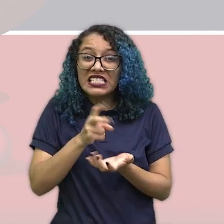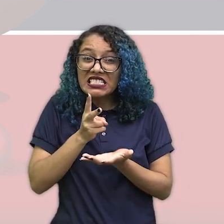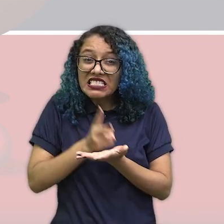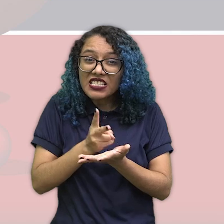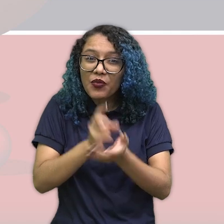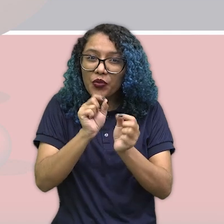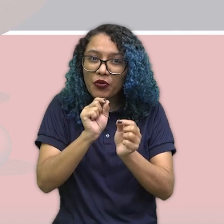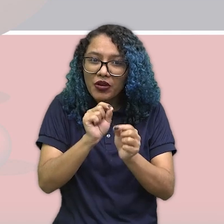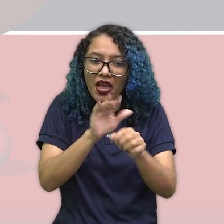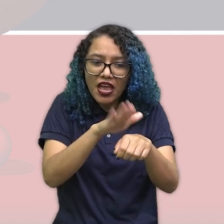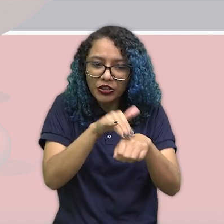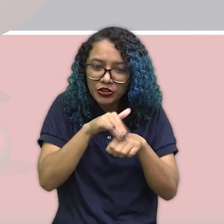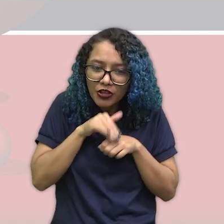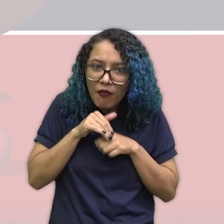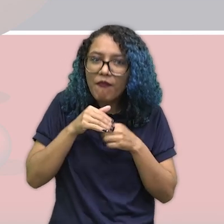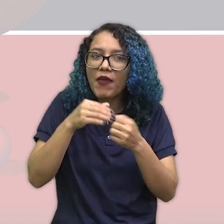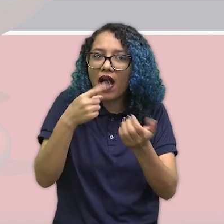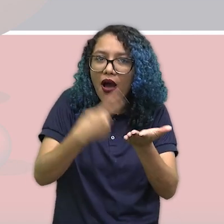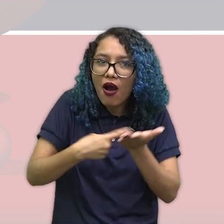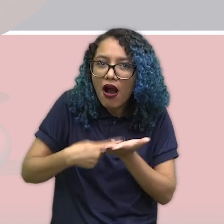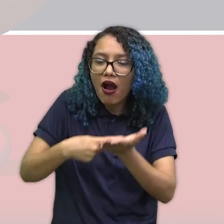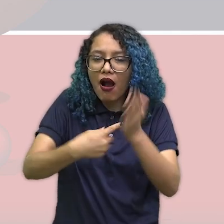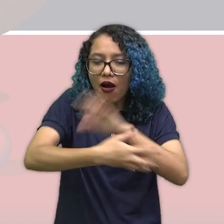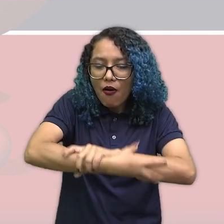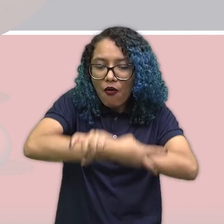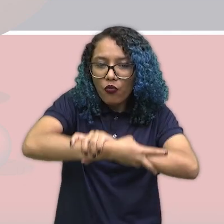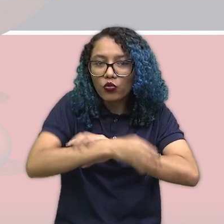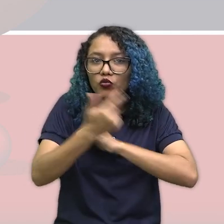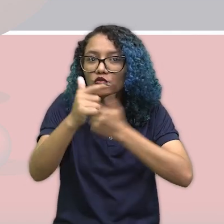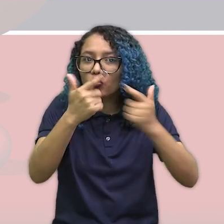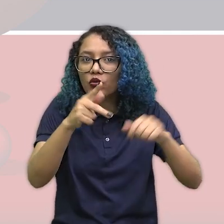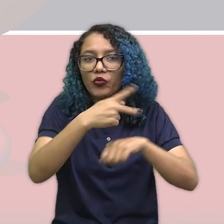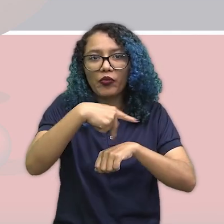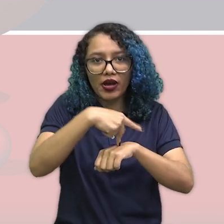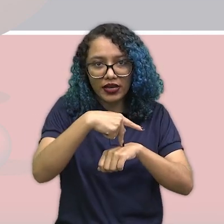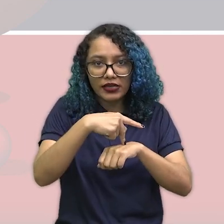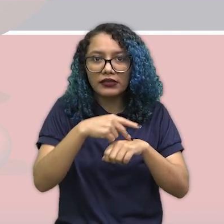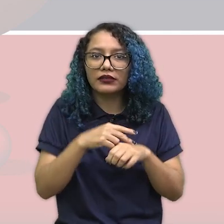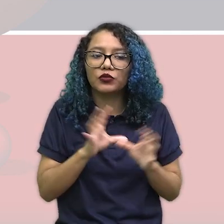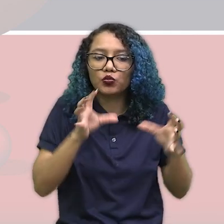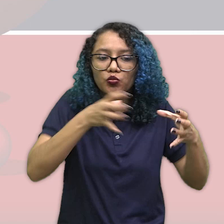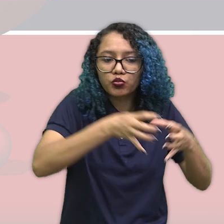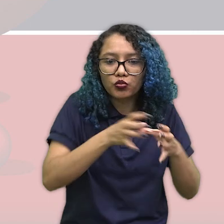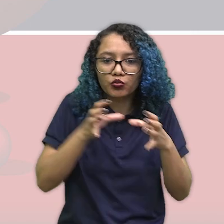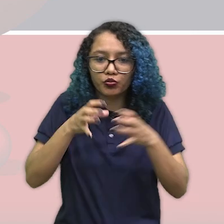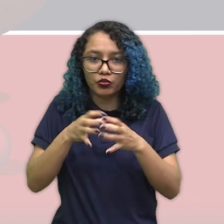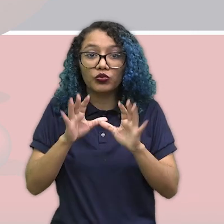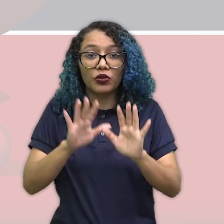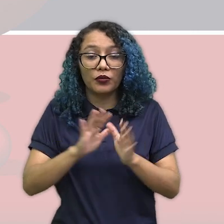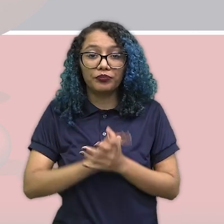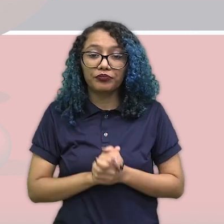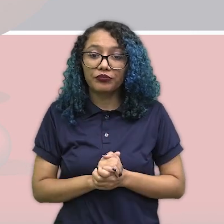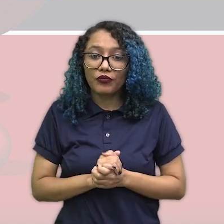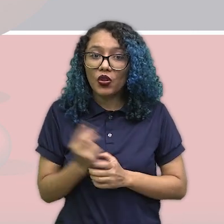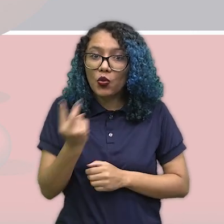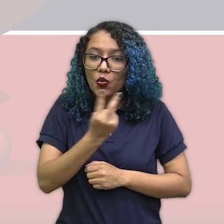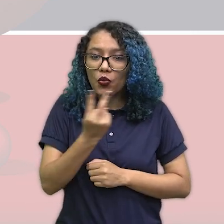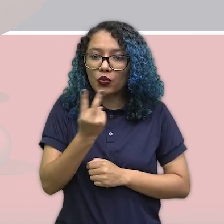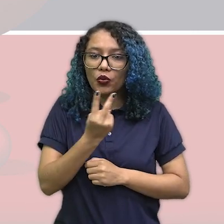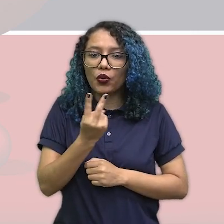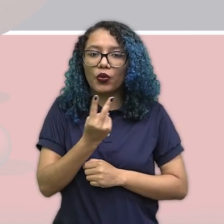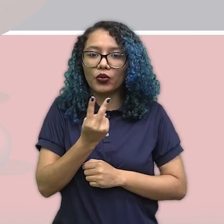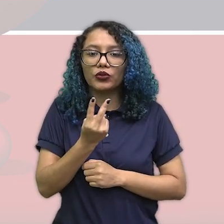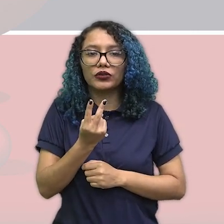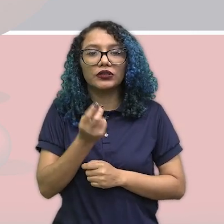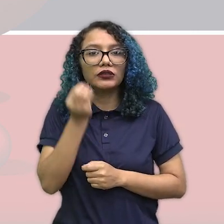mais parceiros para os seus lados. Bem, a gente começa a observar que a gente tem aqui duas superpotências